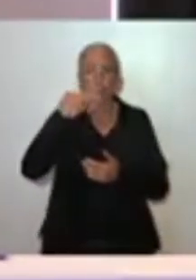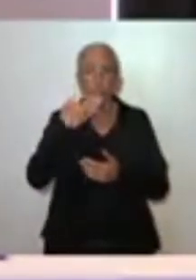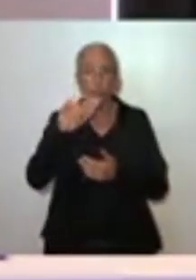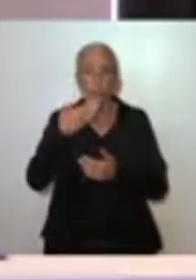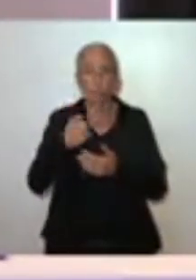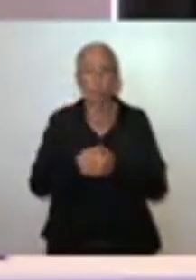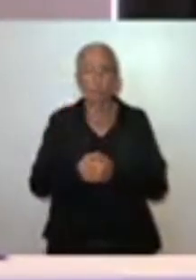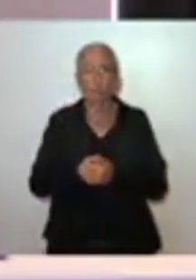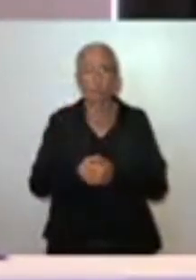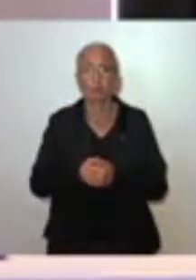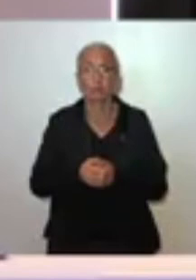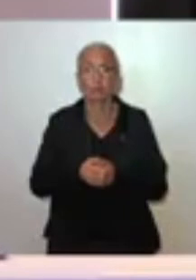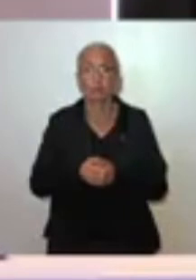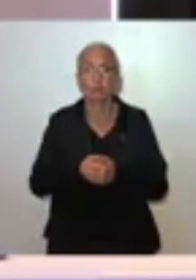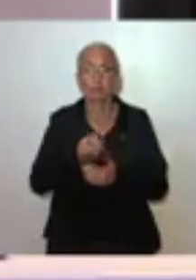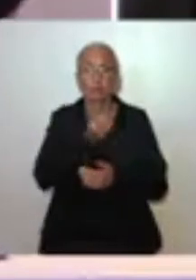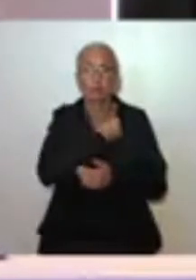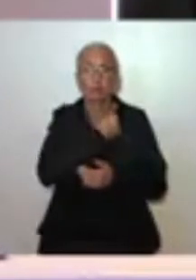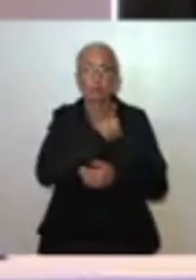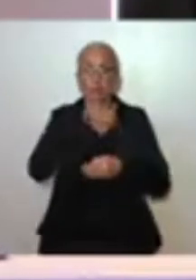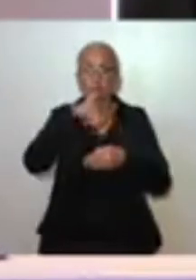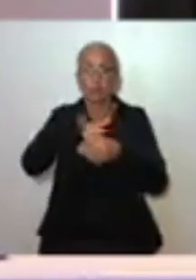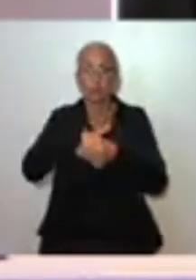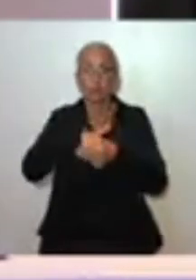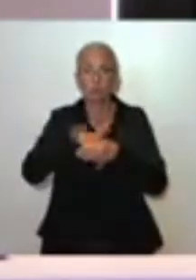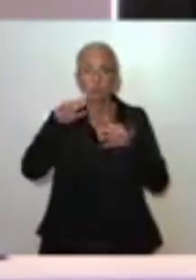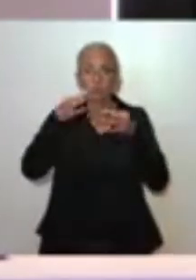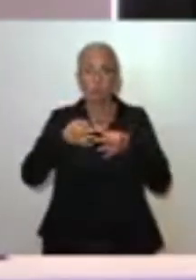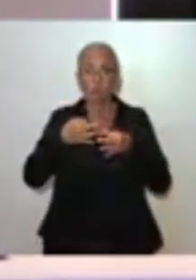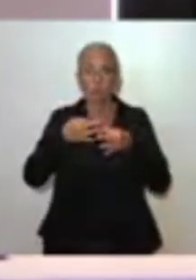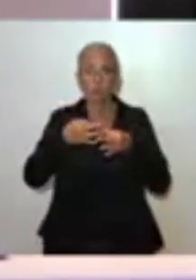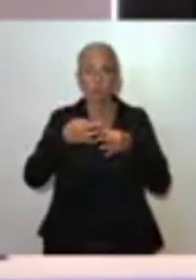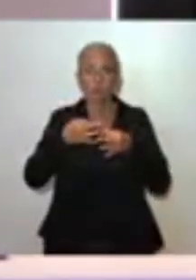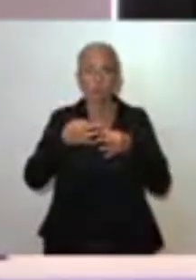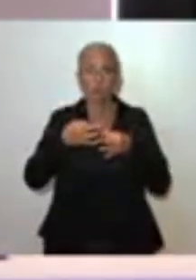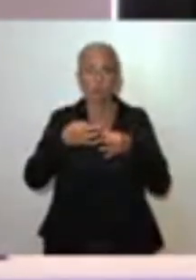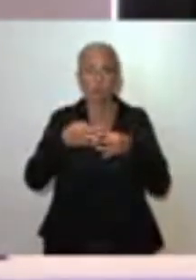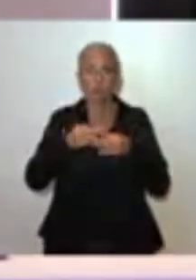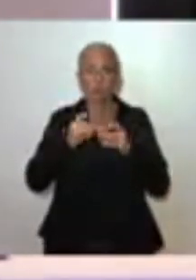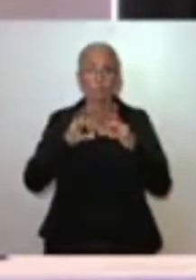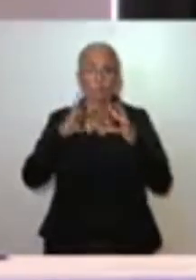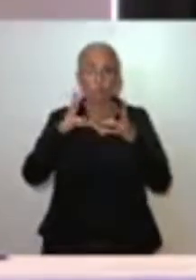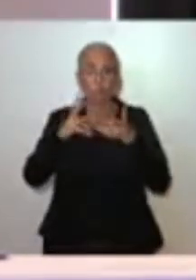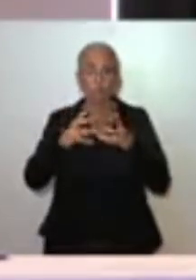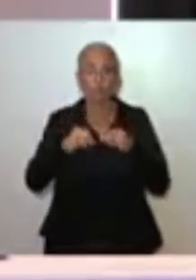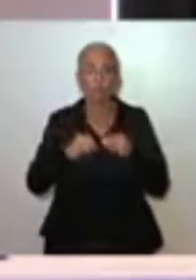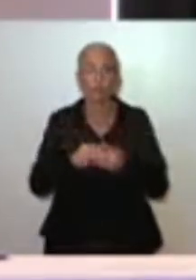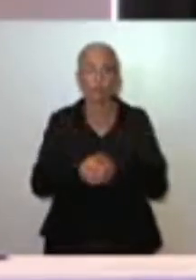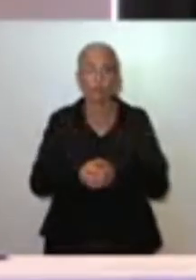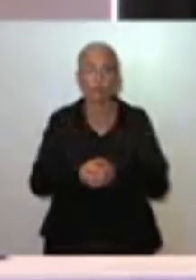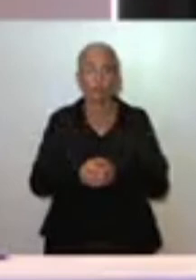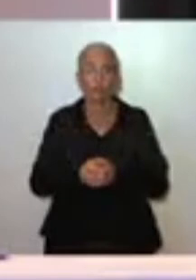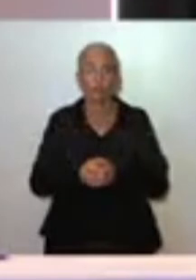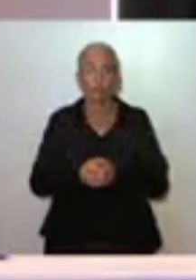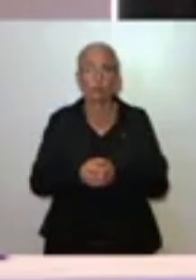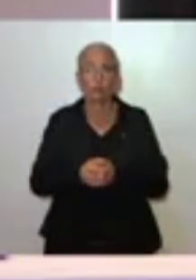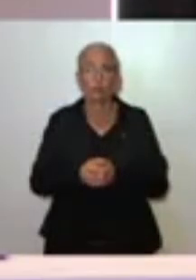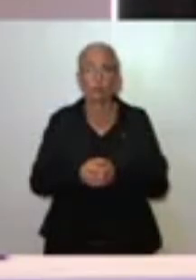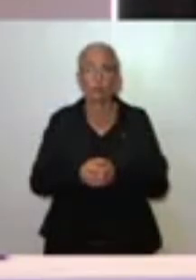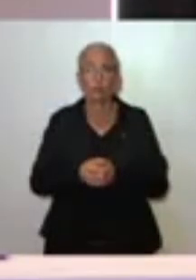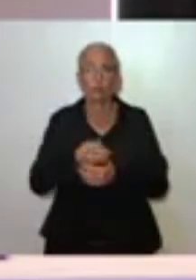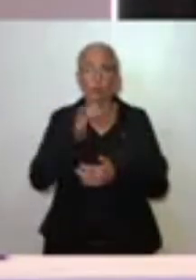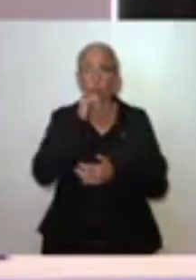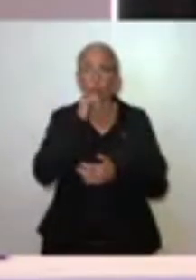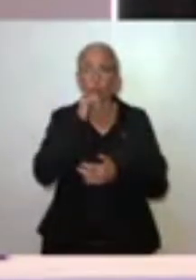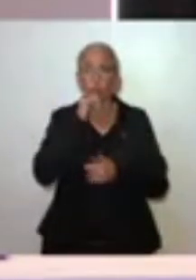é a divisão do número de votos válidos pelo número de vagas a preencher deixa eu usar o